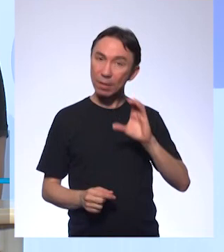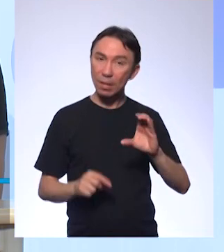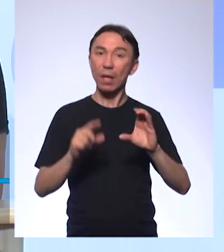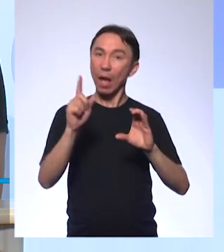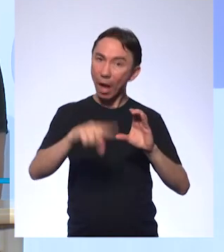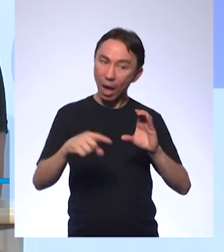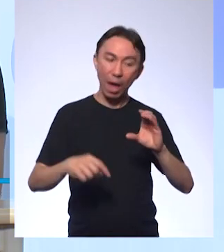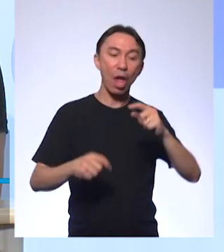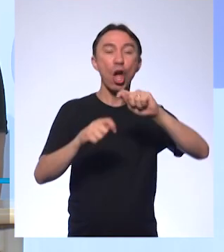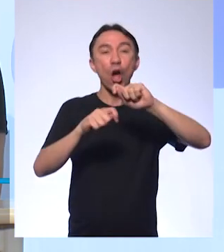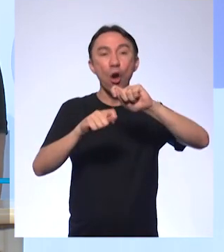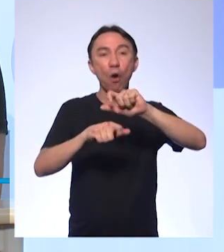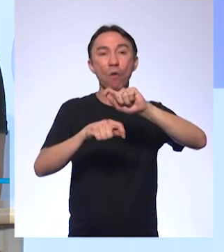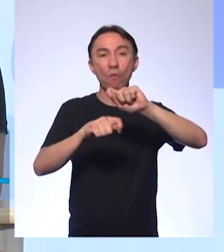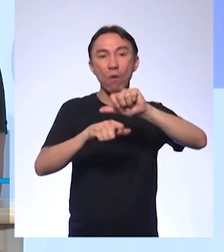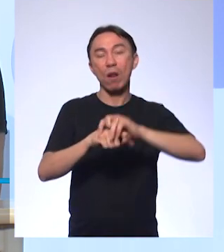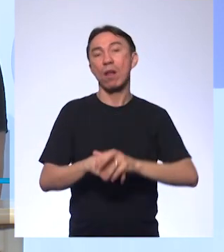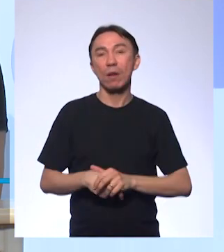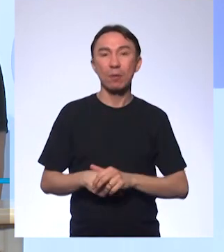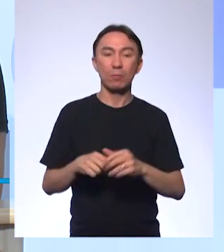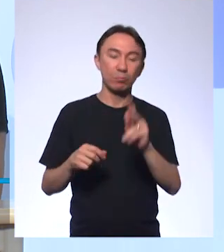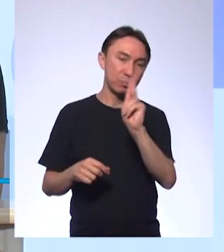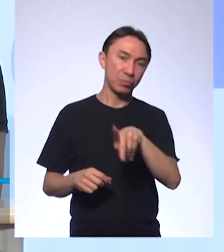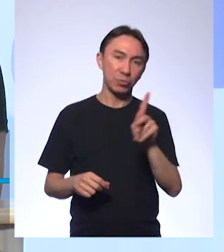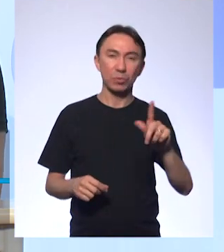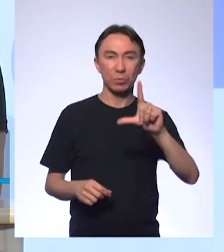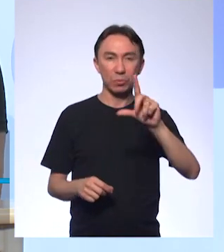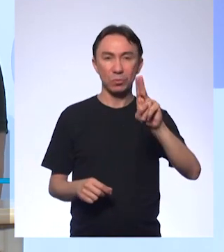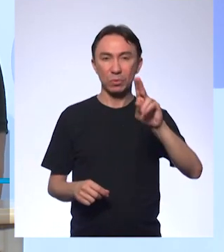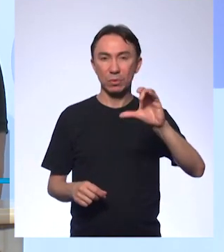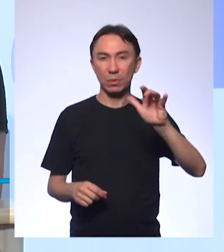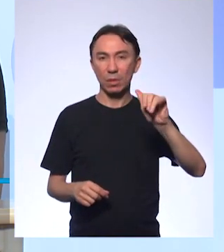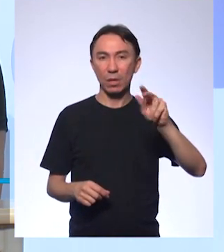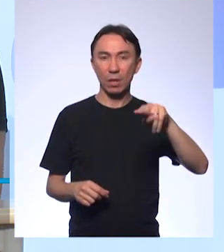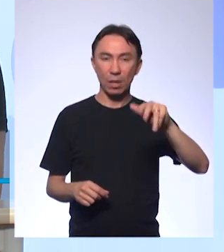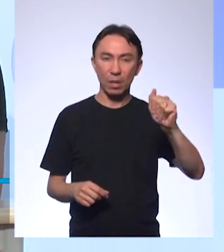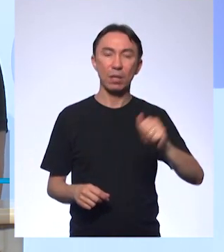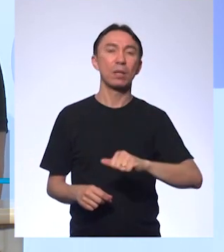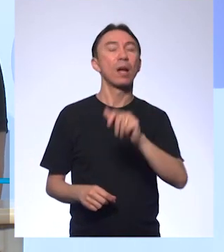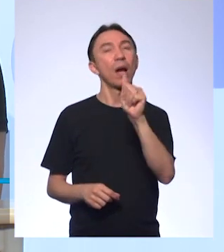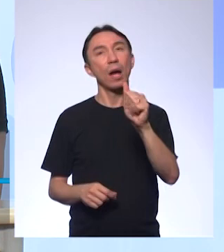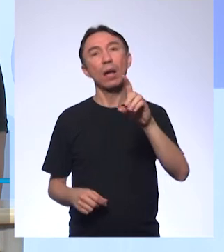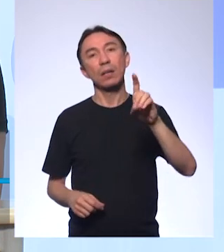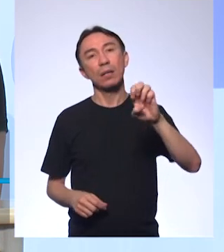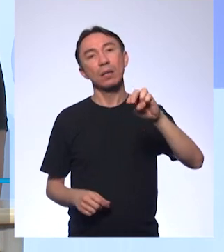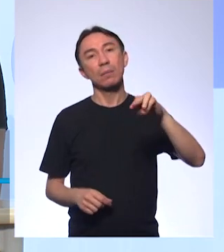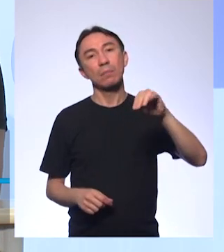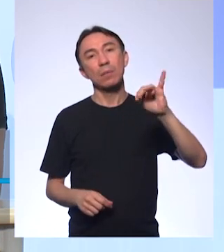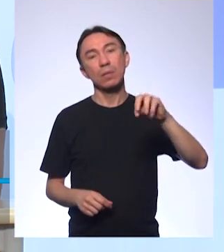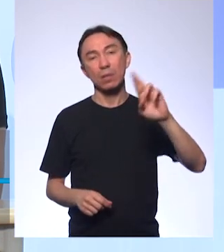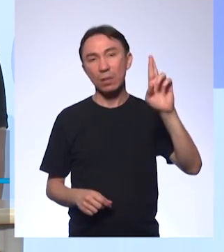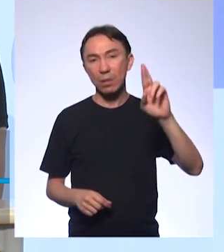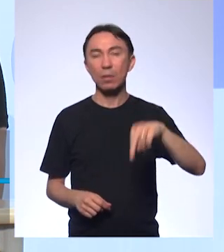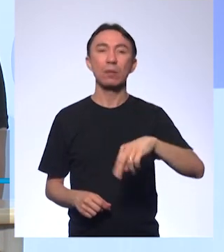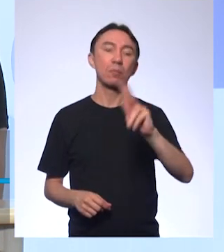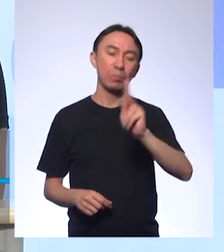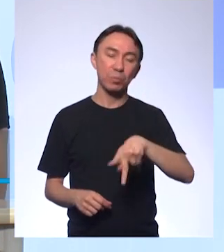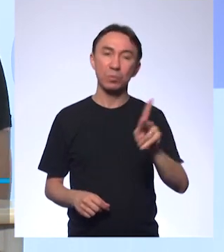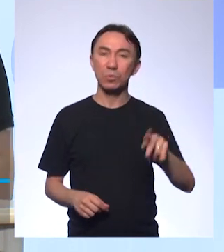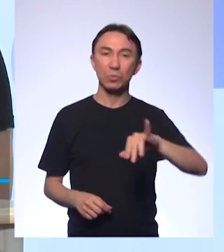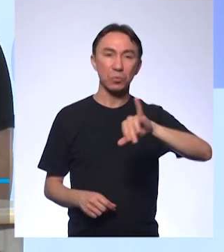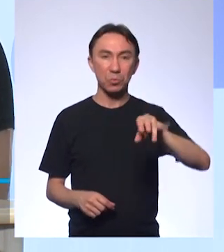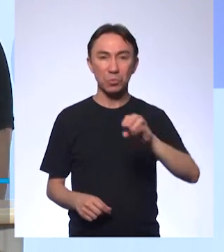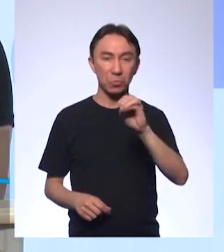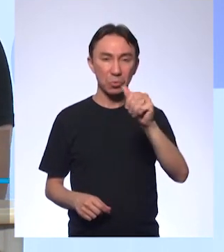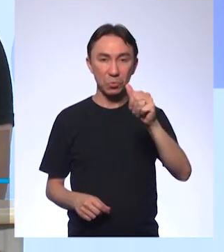tá? Então, a professora Luciana, o Ademir, o professor João, vários professores aí